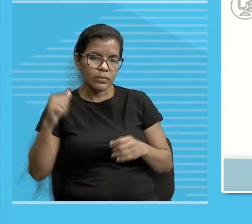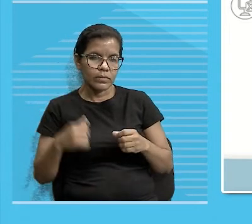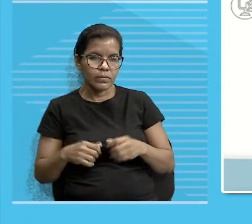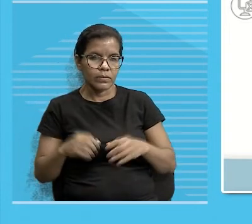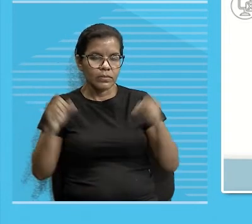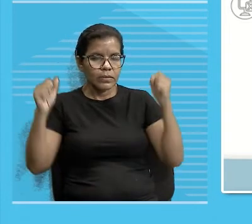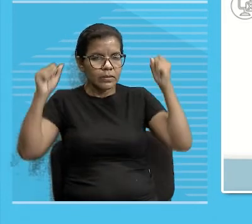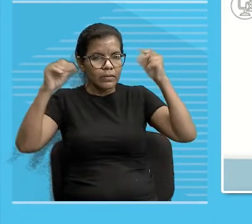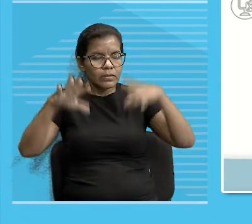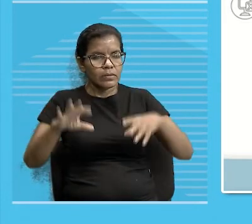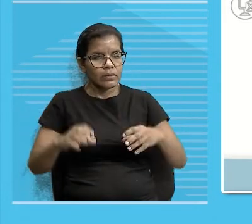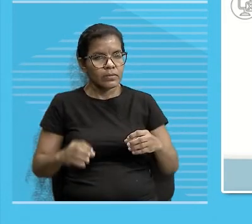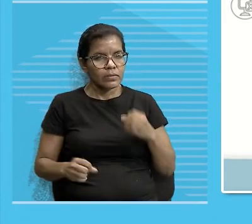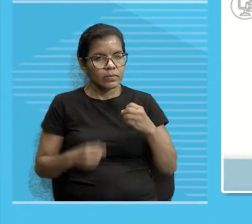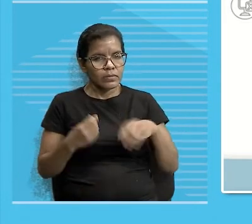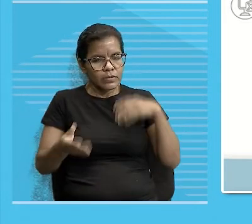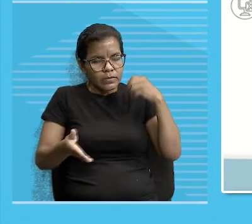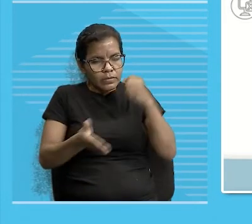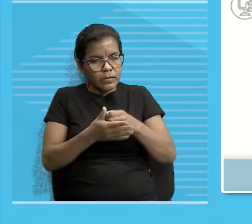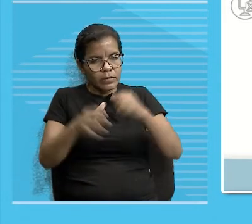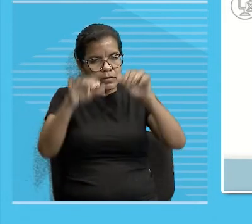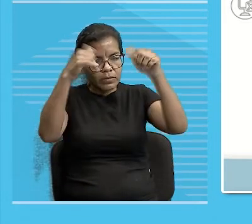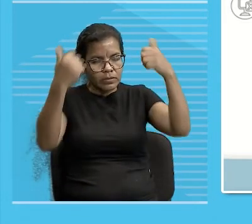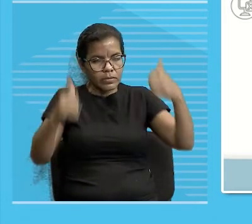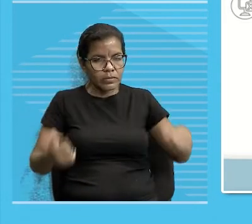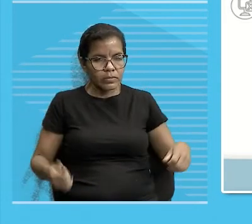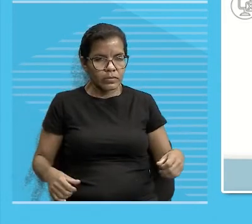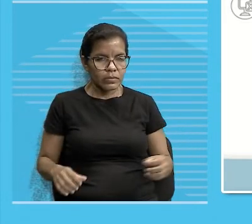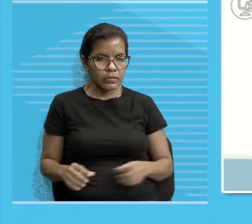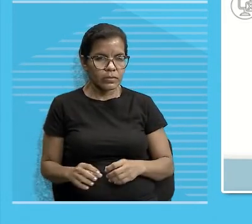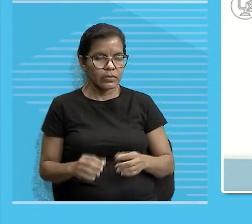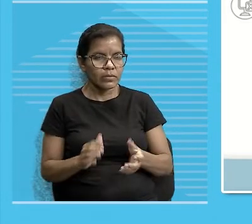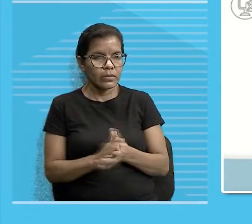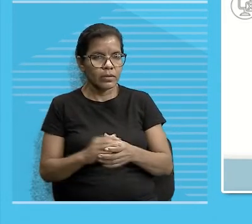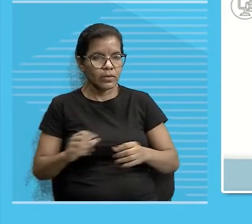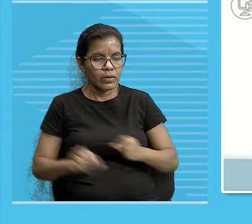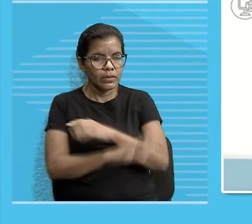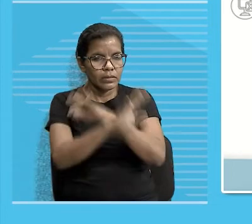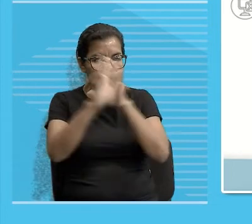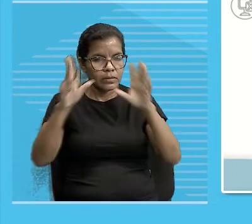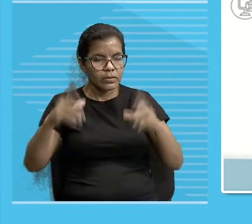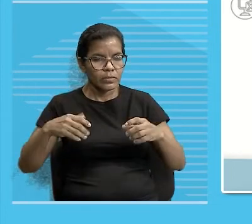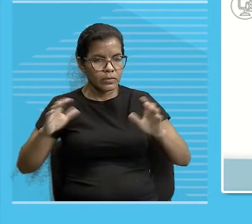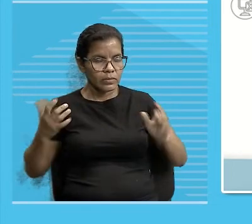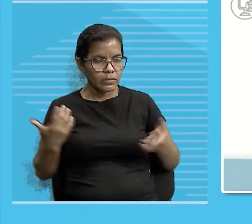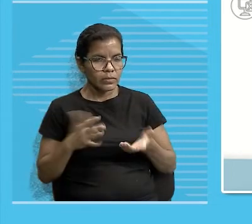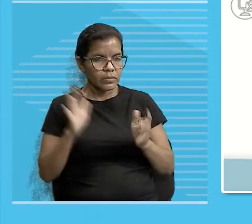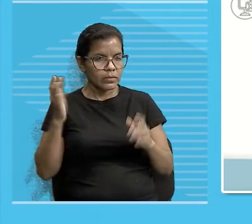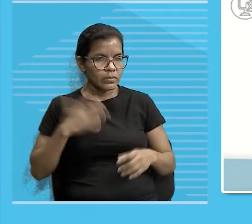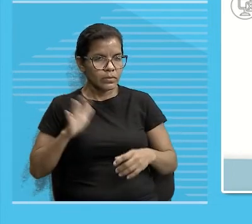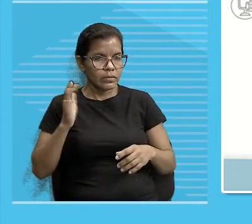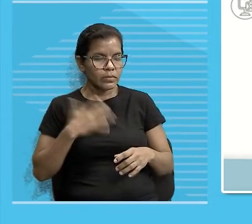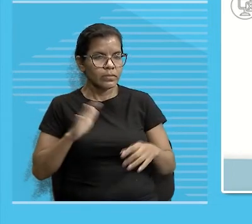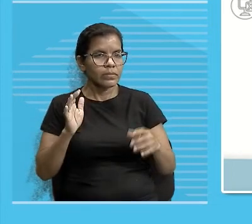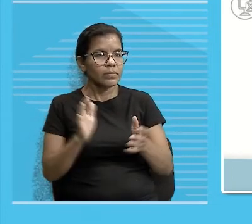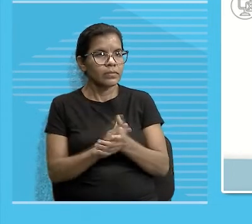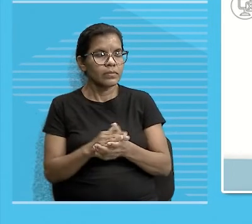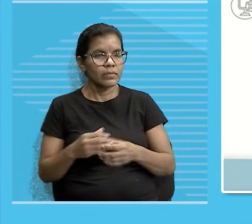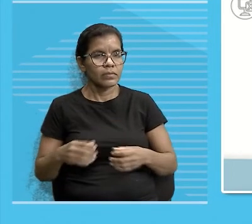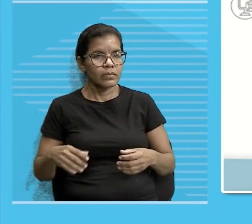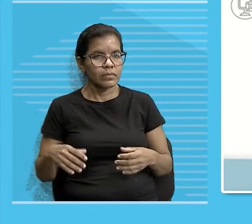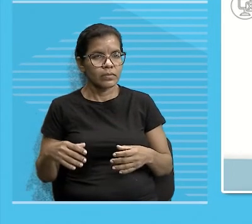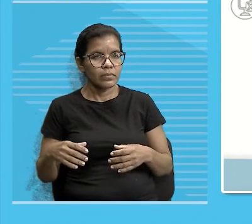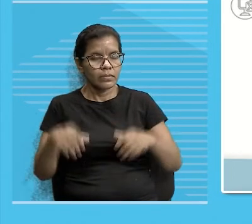Efeitos extravagantes com fortes curvas e decoração luxuosa. Beleza, galera? Então, a escultura